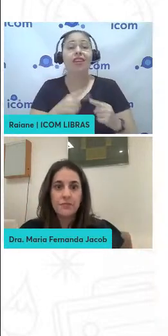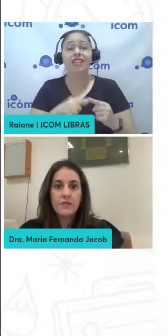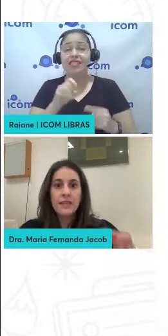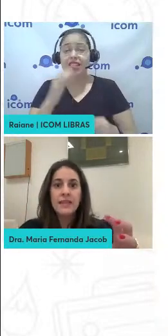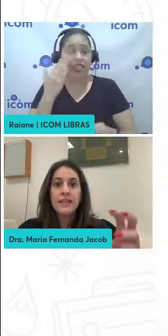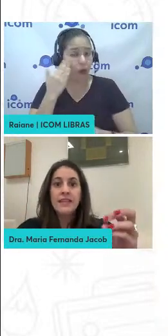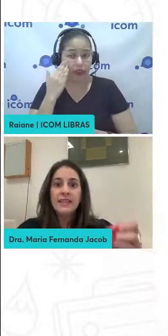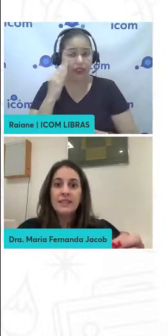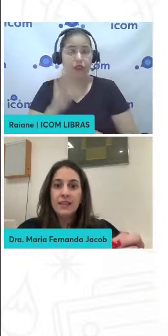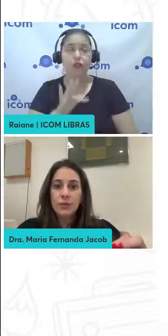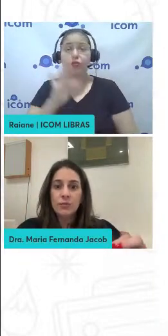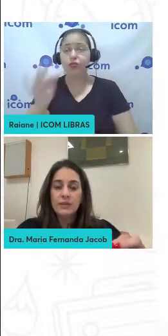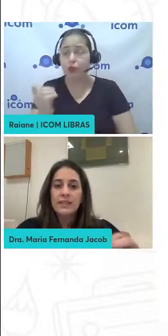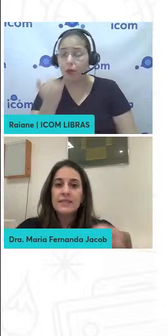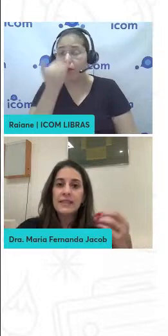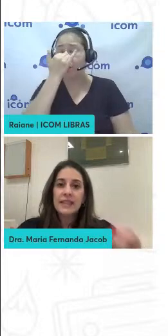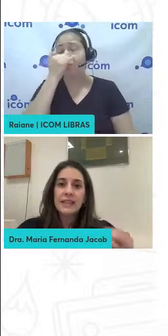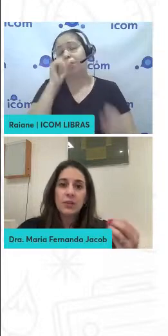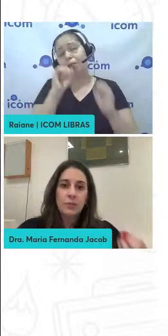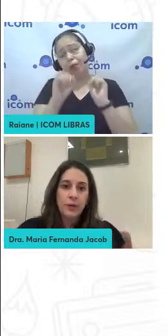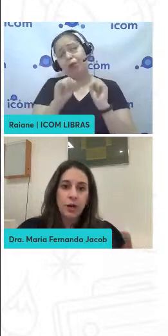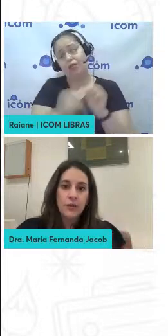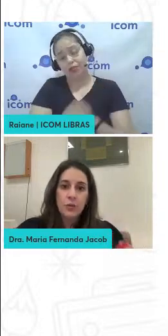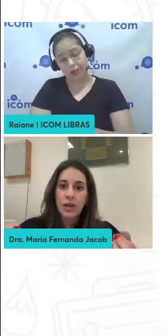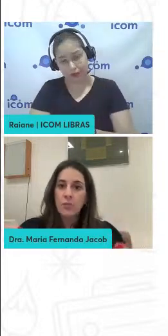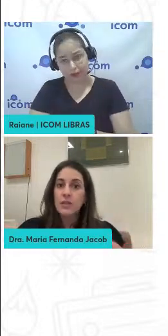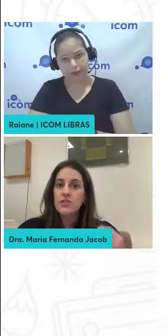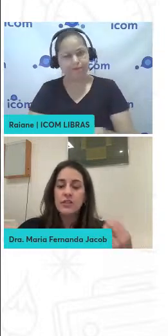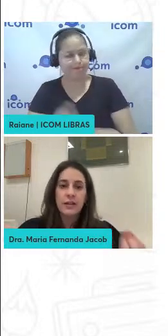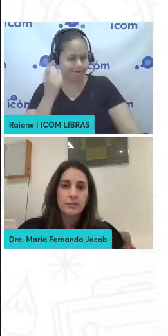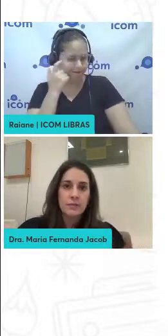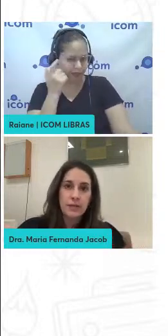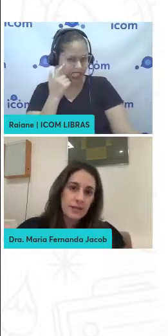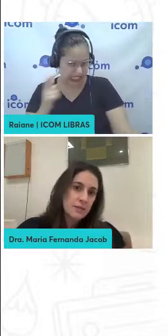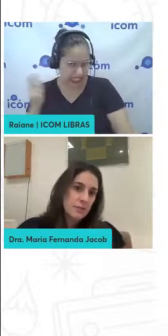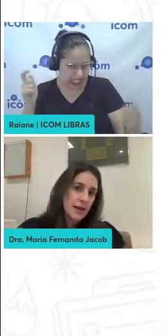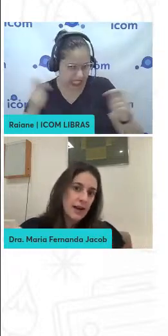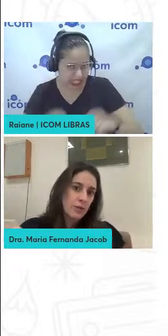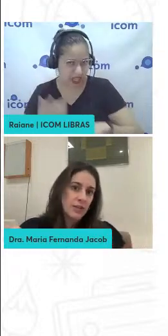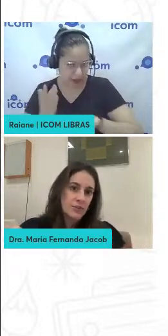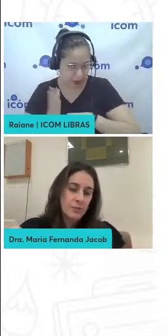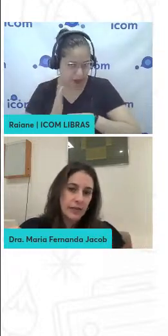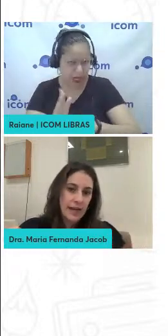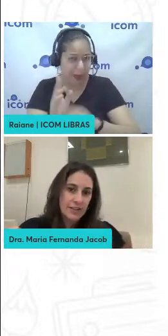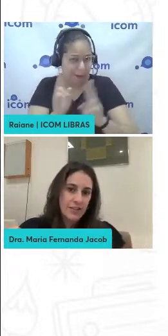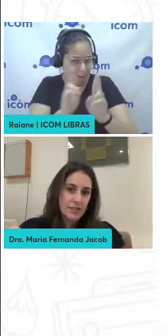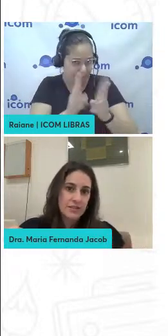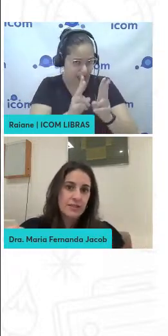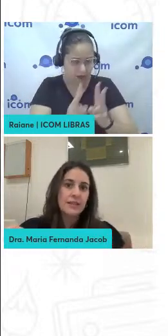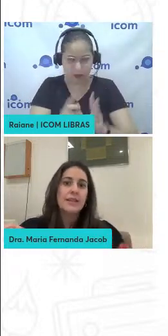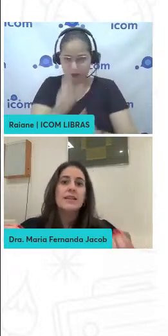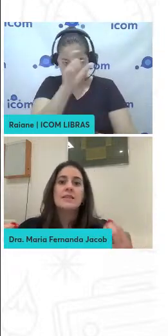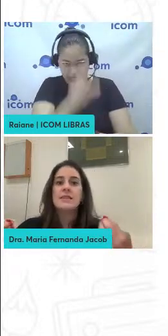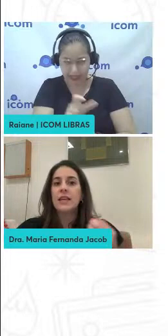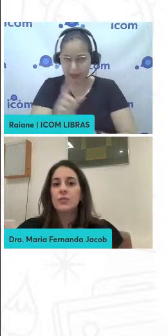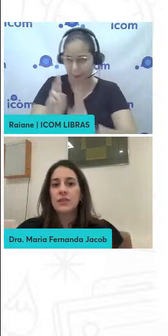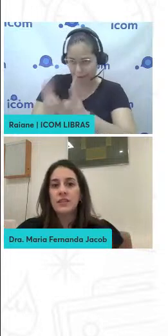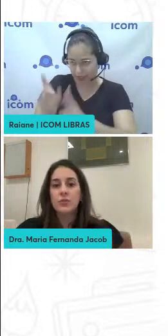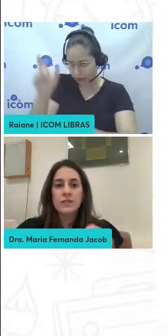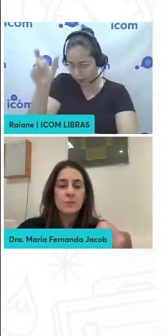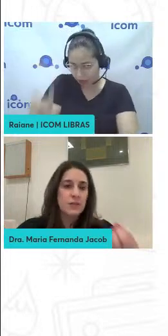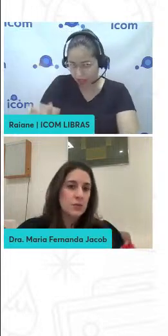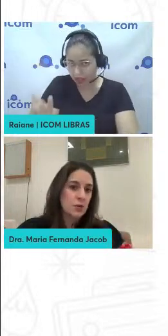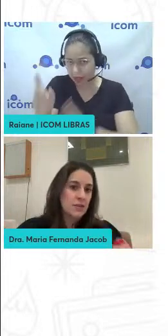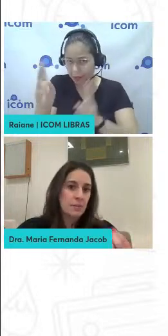resultados. Então, será que eu posso realmente dar uma mesma aula de Pilates, sendo